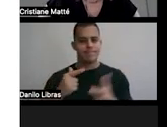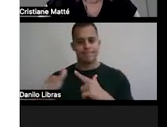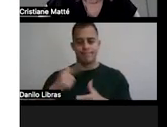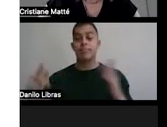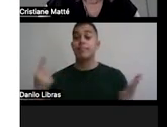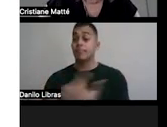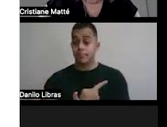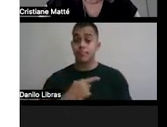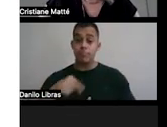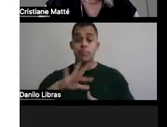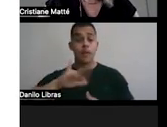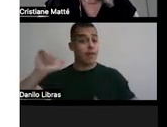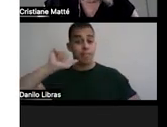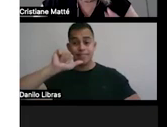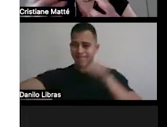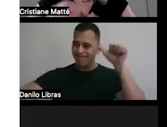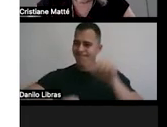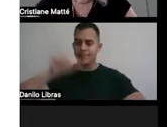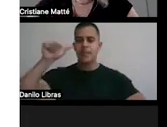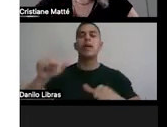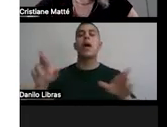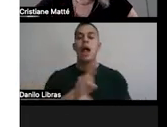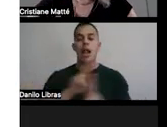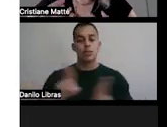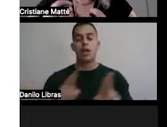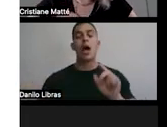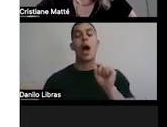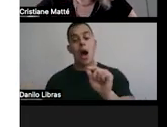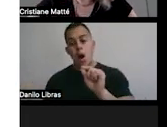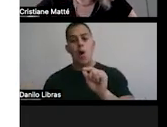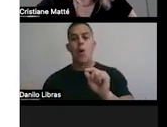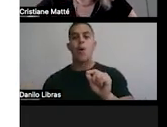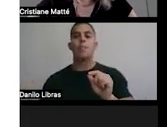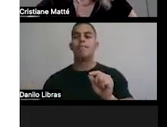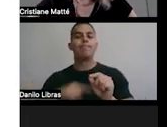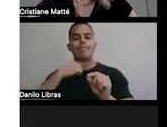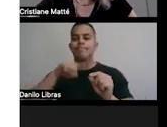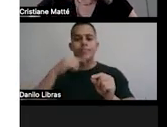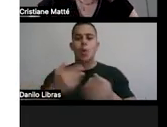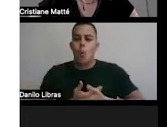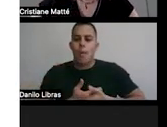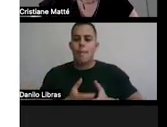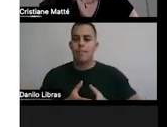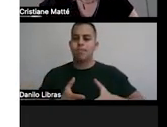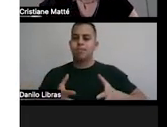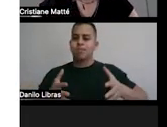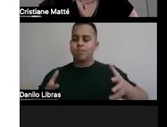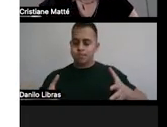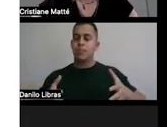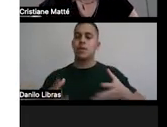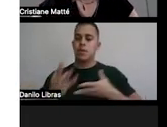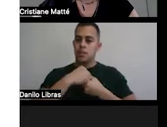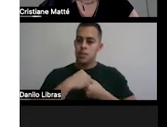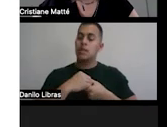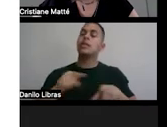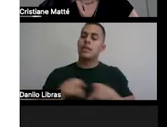uma série de alterações relacionadas, então, a essa privação do crescimento intrauterino e pode levar na